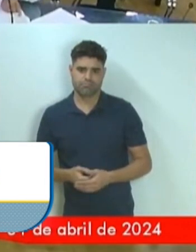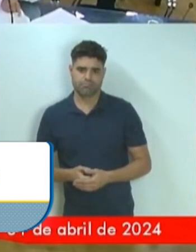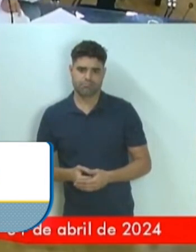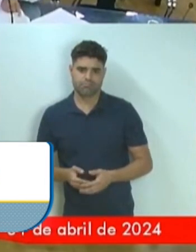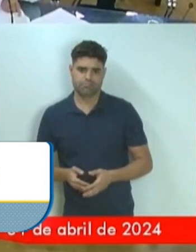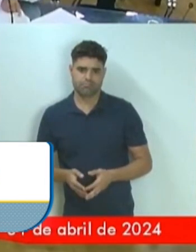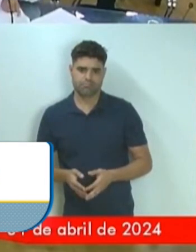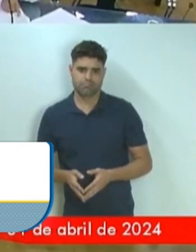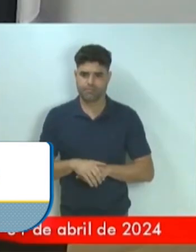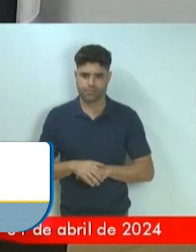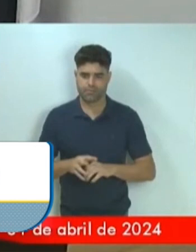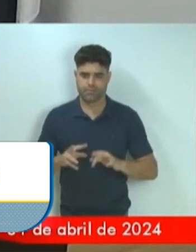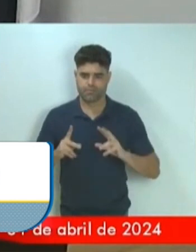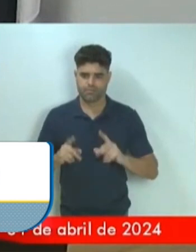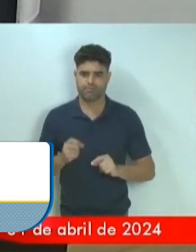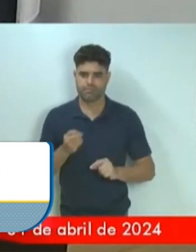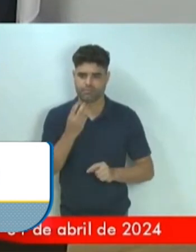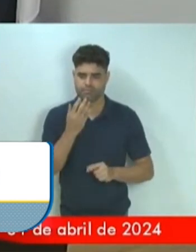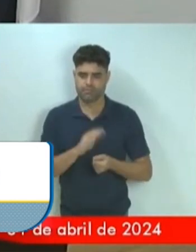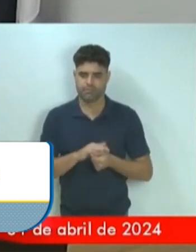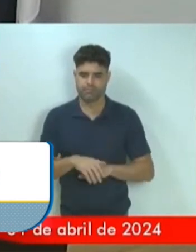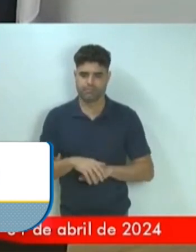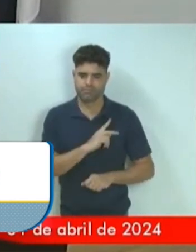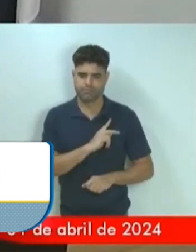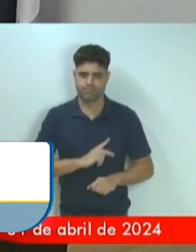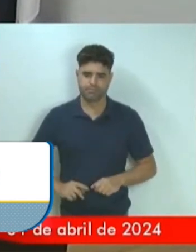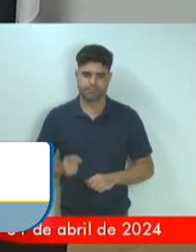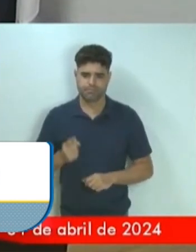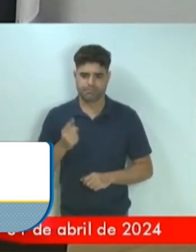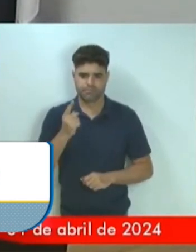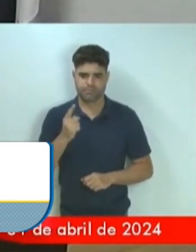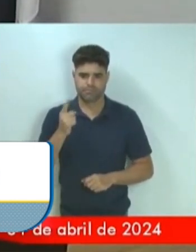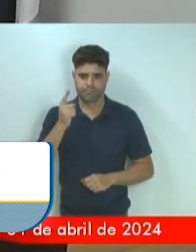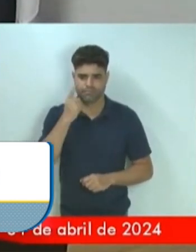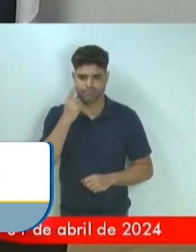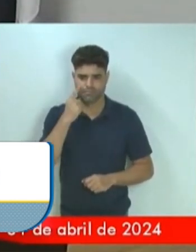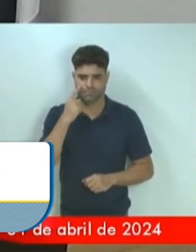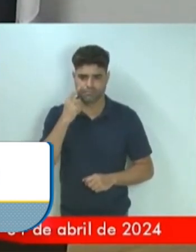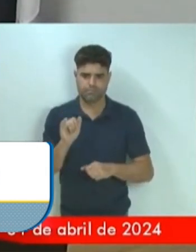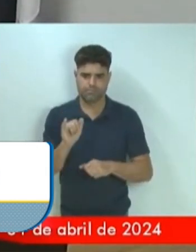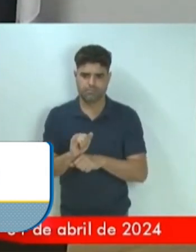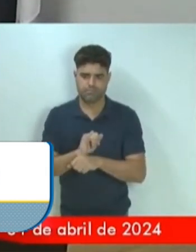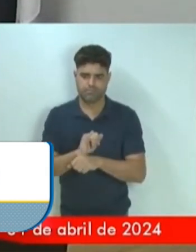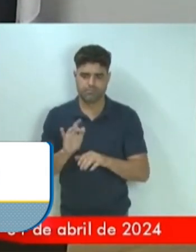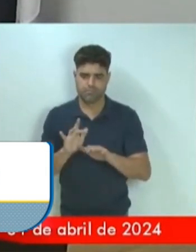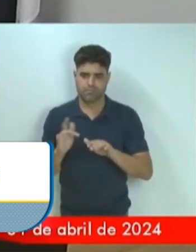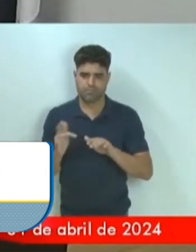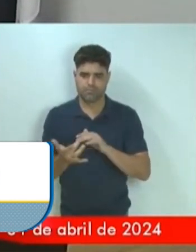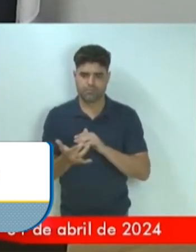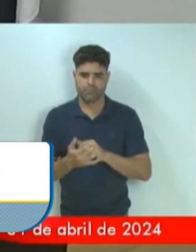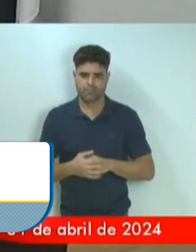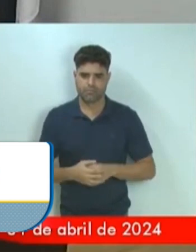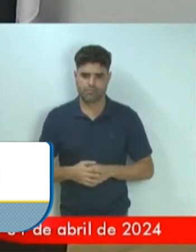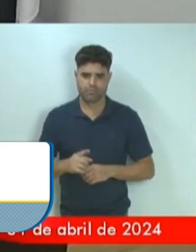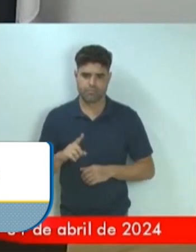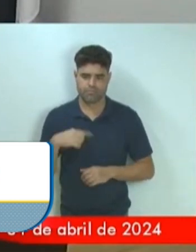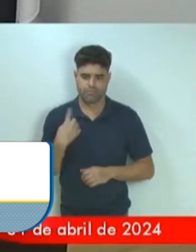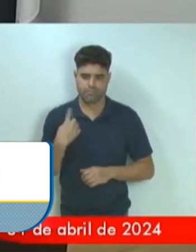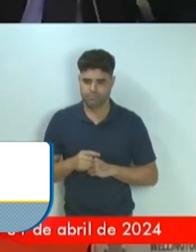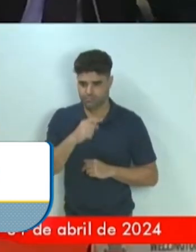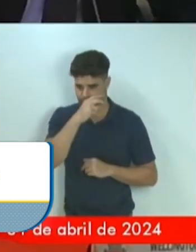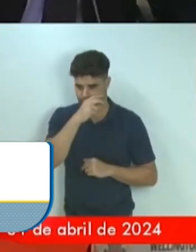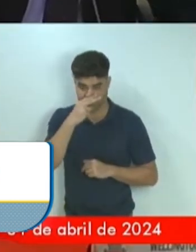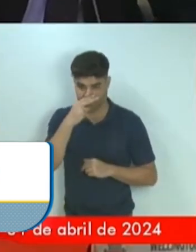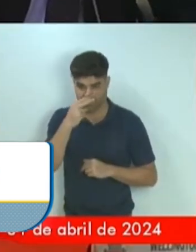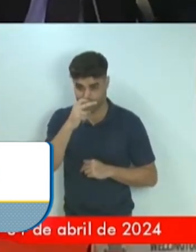O prefeito agora vai ter 10 dias depois da sinalização para argumentar contra essa cassação do mandato dele. A gente continua acompanhando